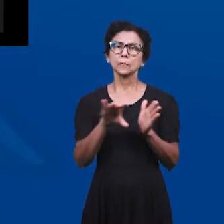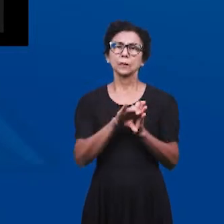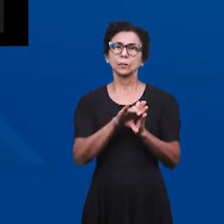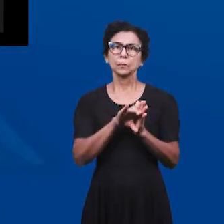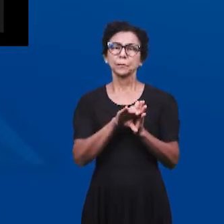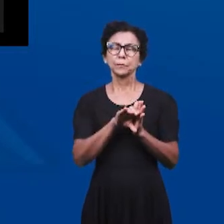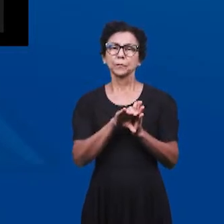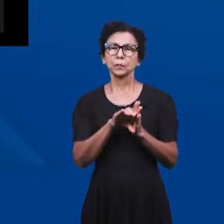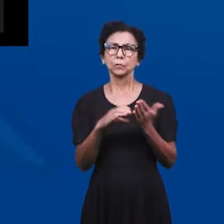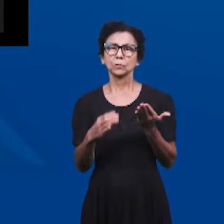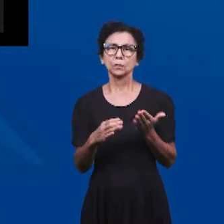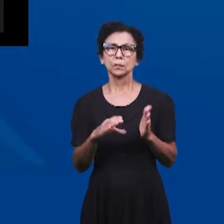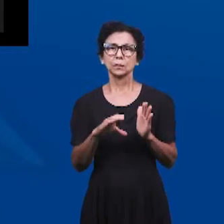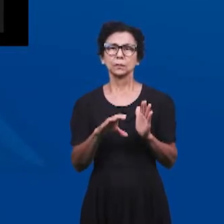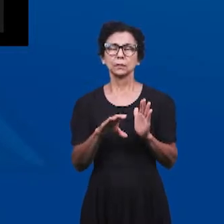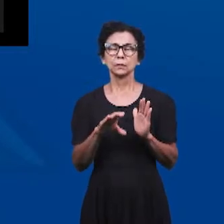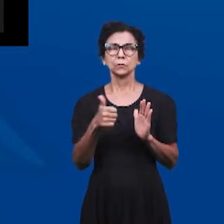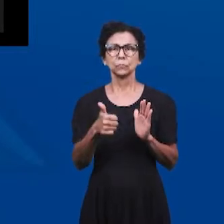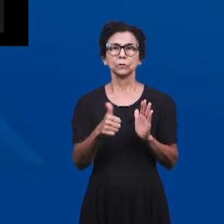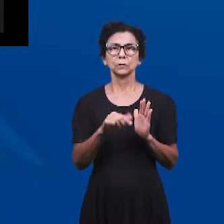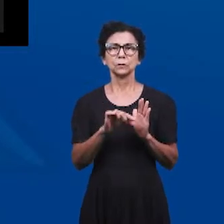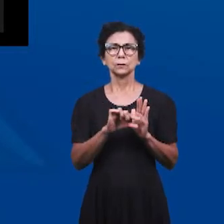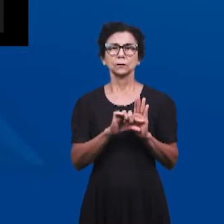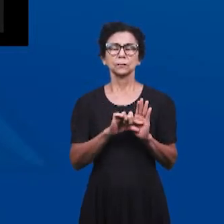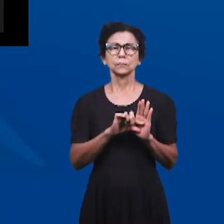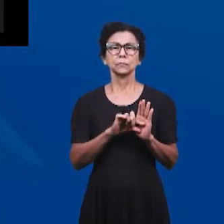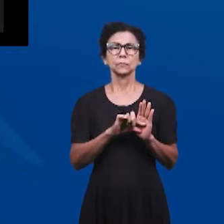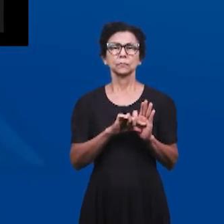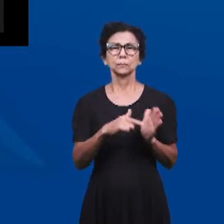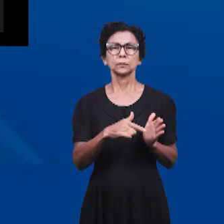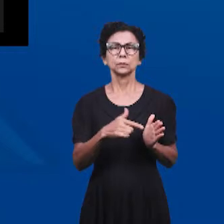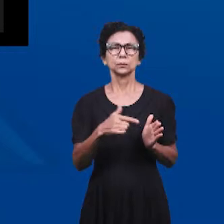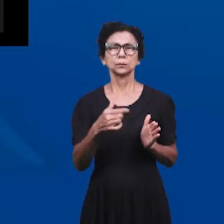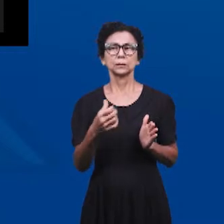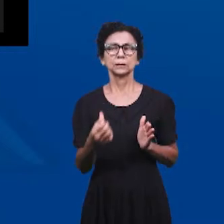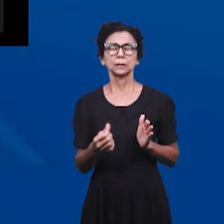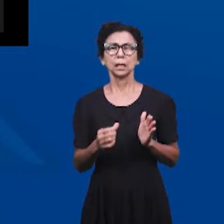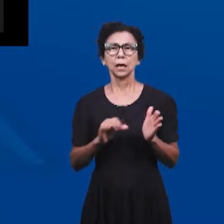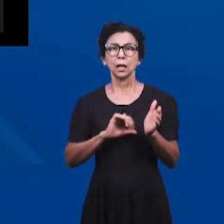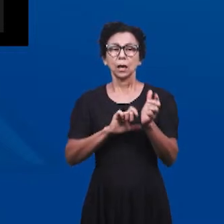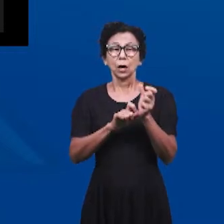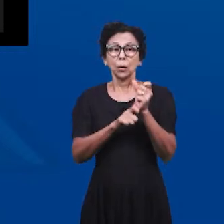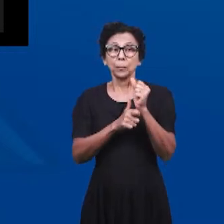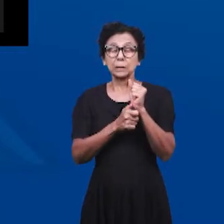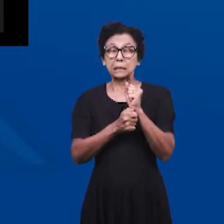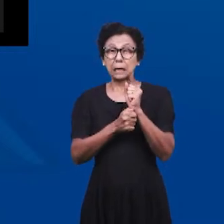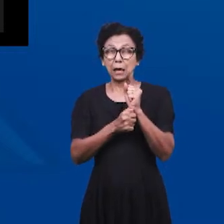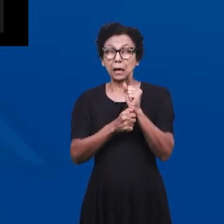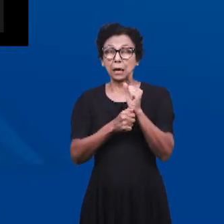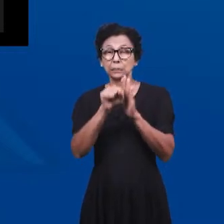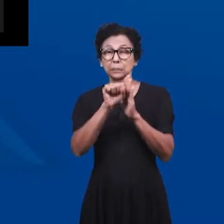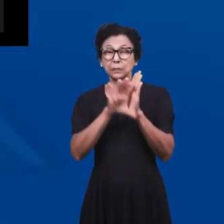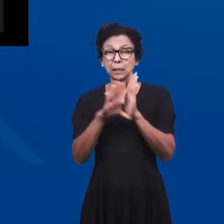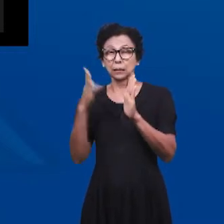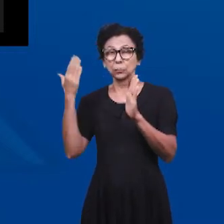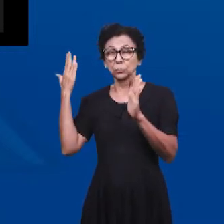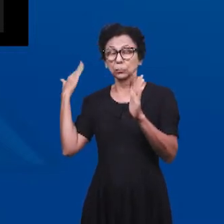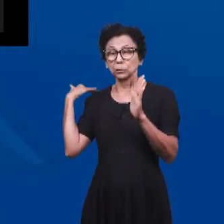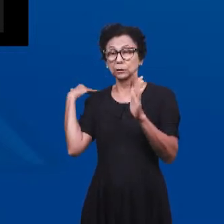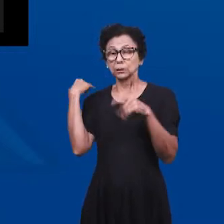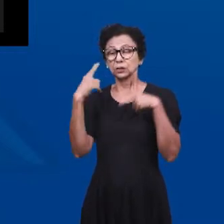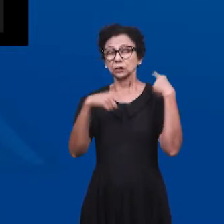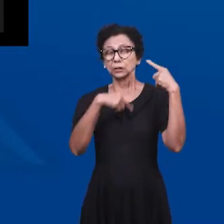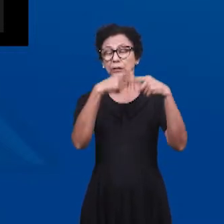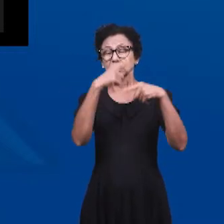Colossenses 1:26, que diz assim: o mistério que esteve oculto desde todos os séculos, em todas as